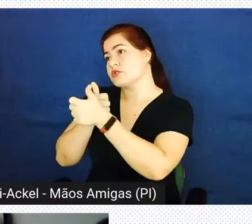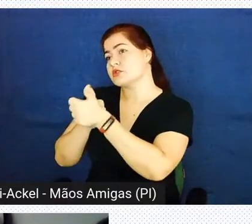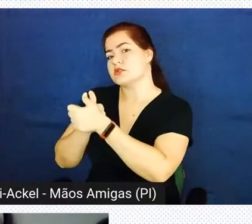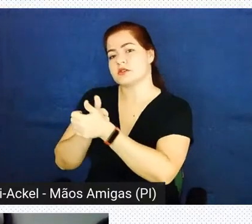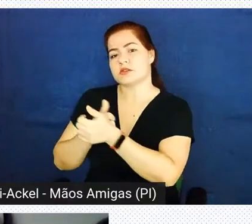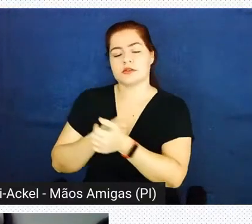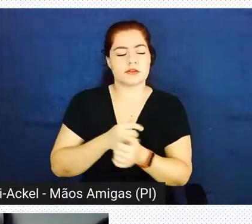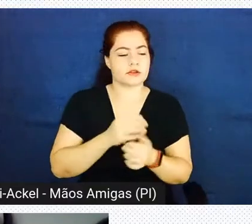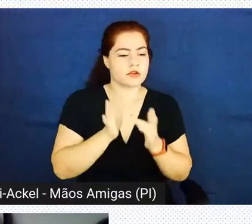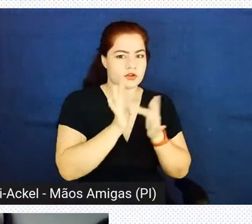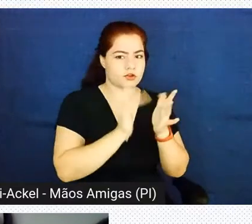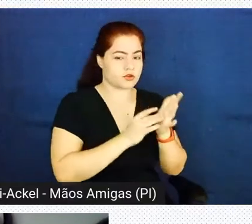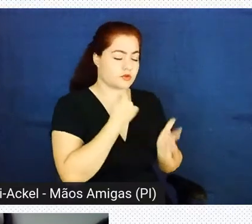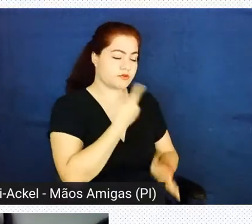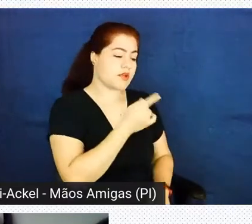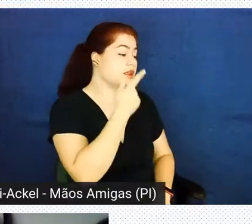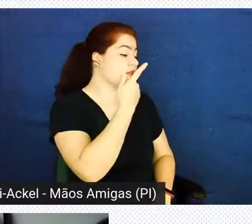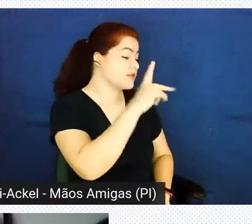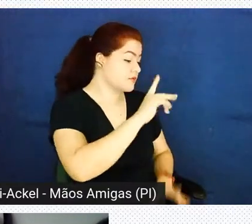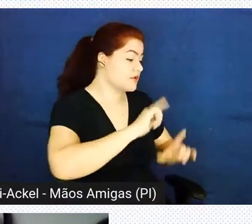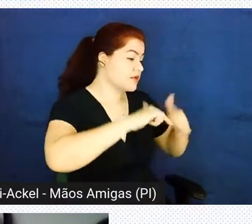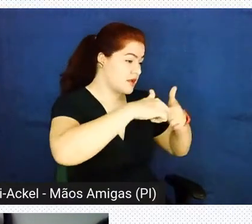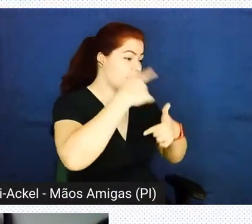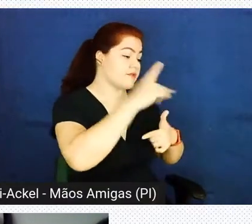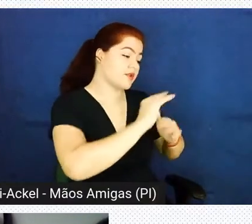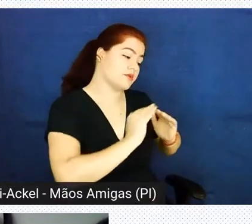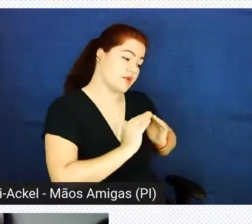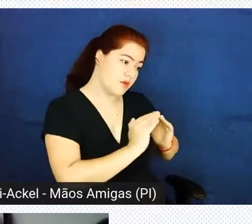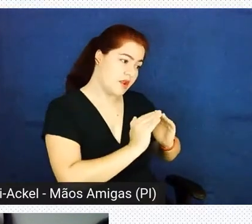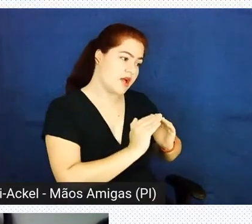é no teu lar. E todos nós, a